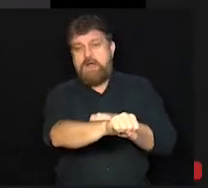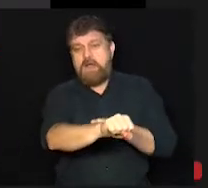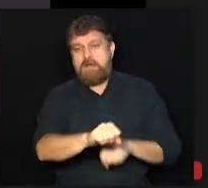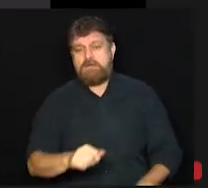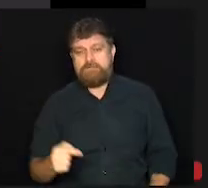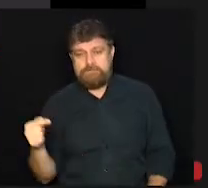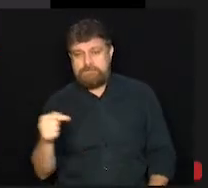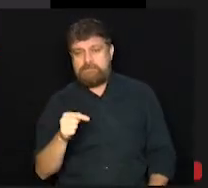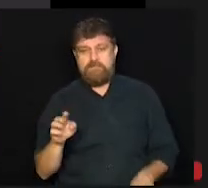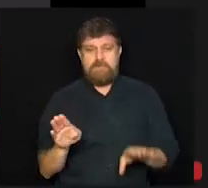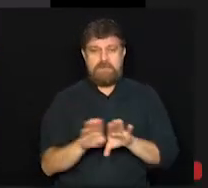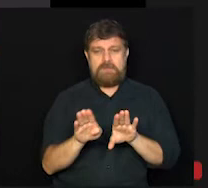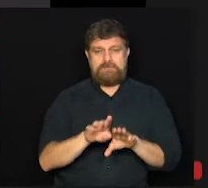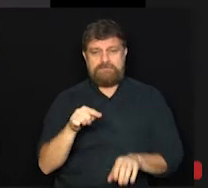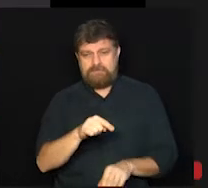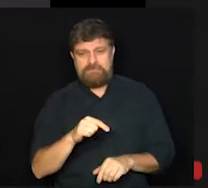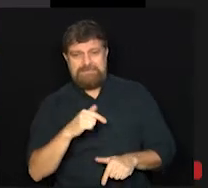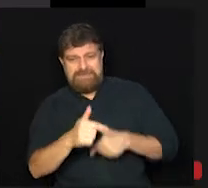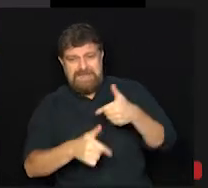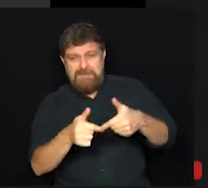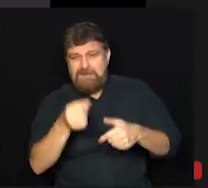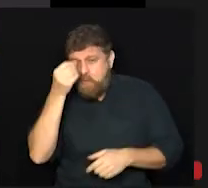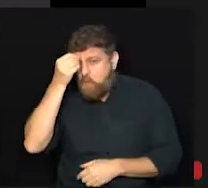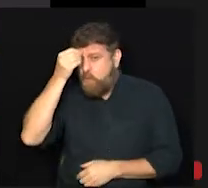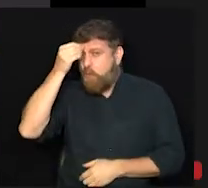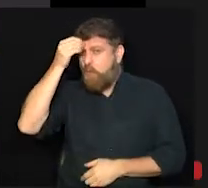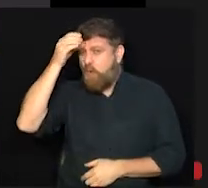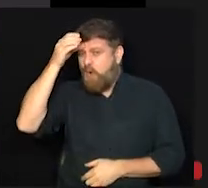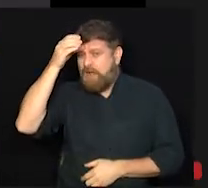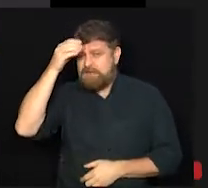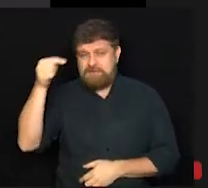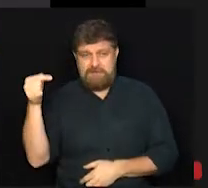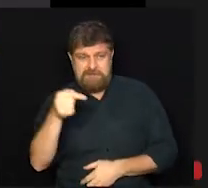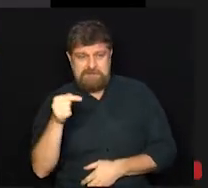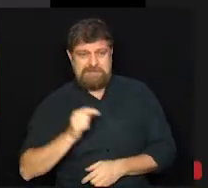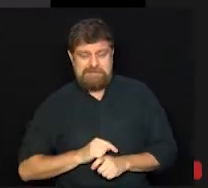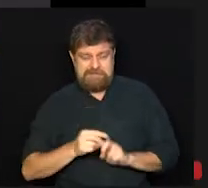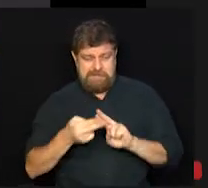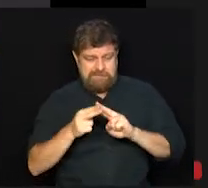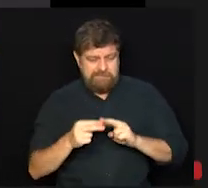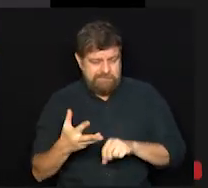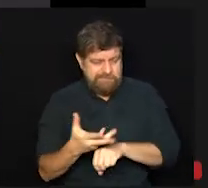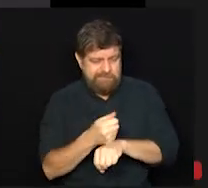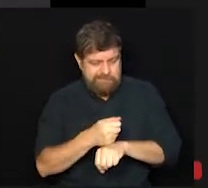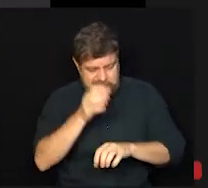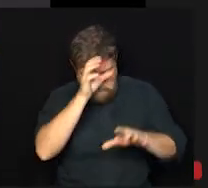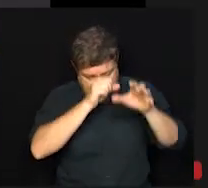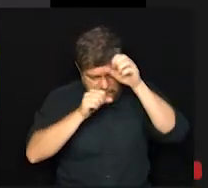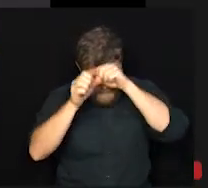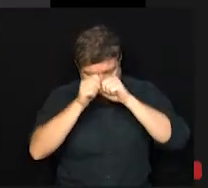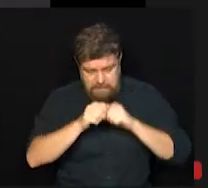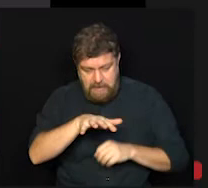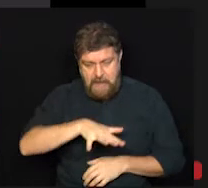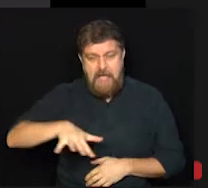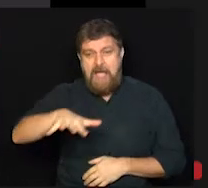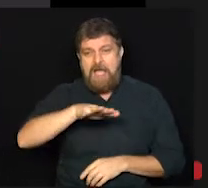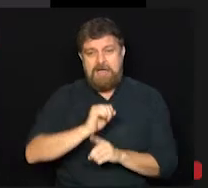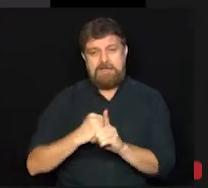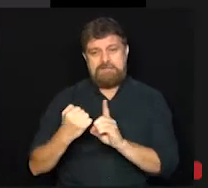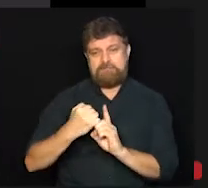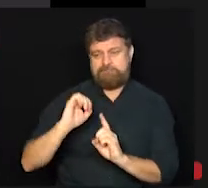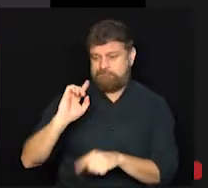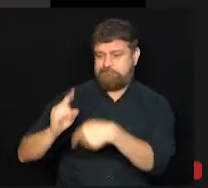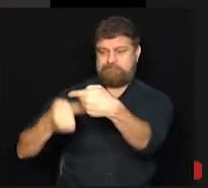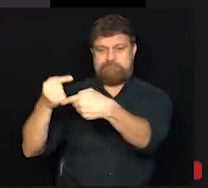e, idealmente, a aplicação desse conhecimento ou dessas competências adquiridas na melhoria da